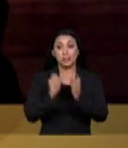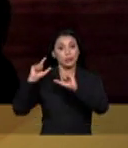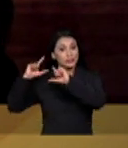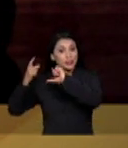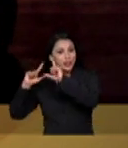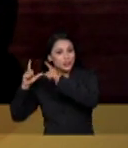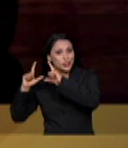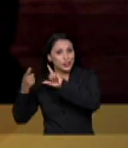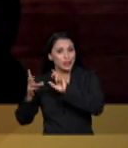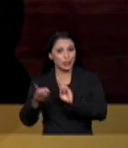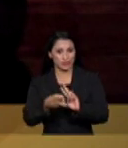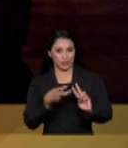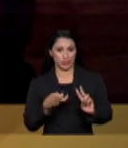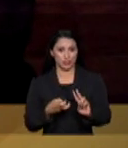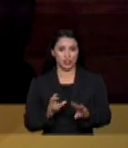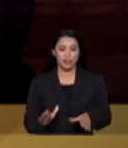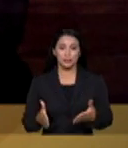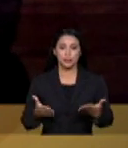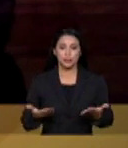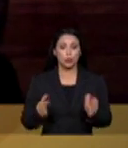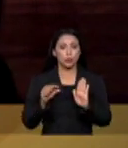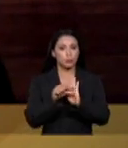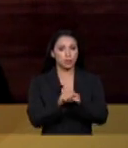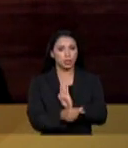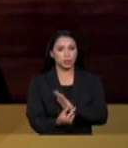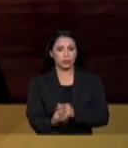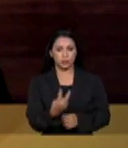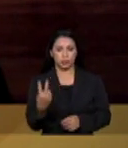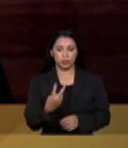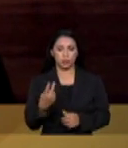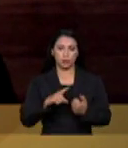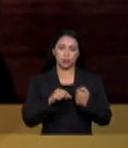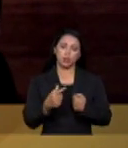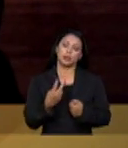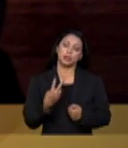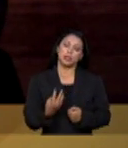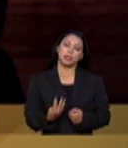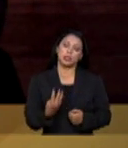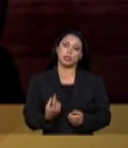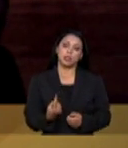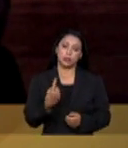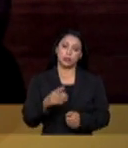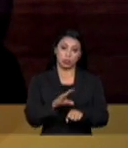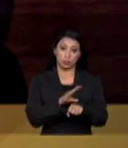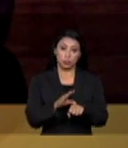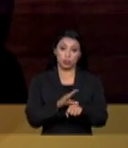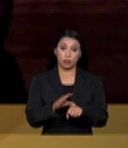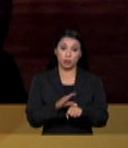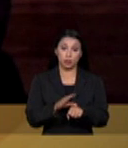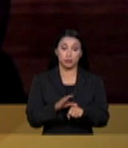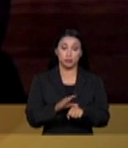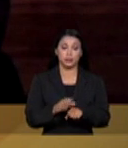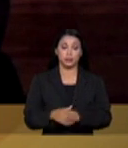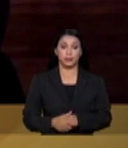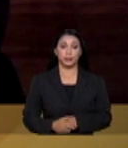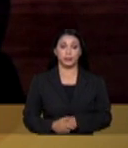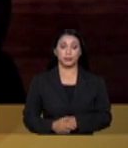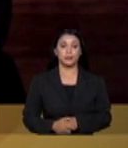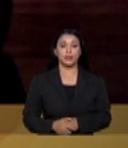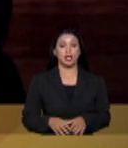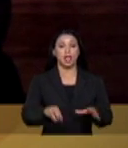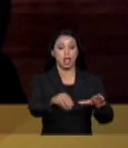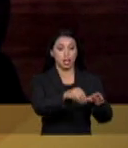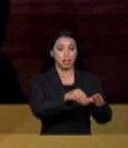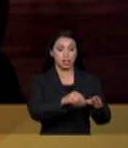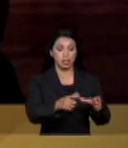indígena plenário do STF julga recurso que discute o Marco temporal para a demarcação de terras indígenas quem vota